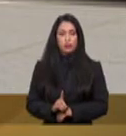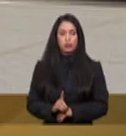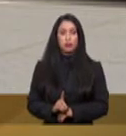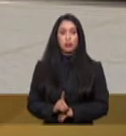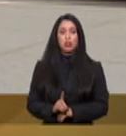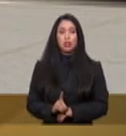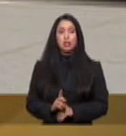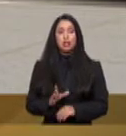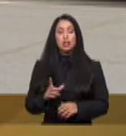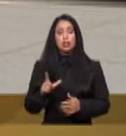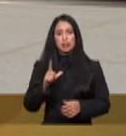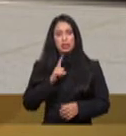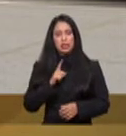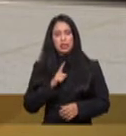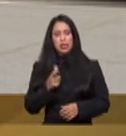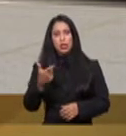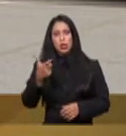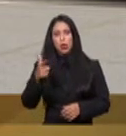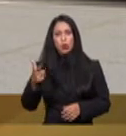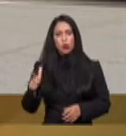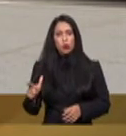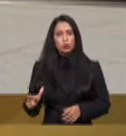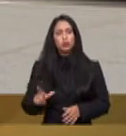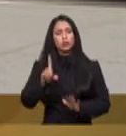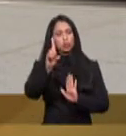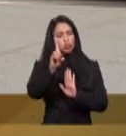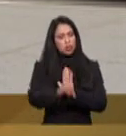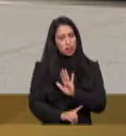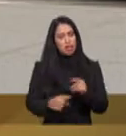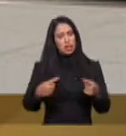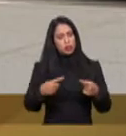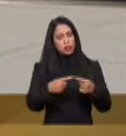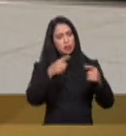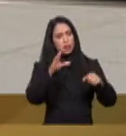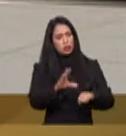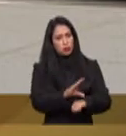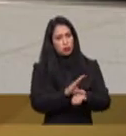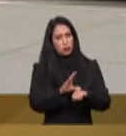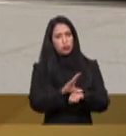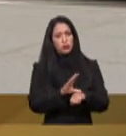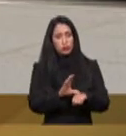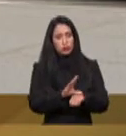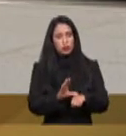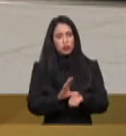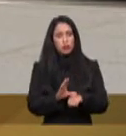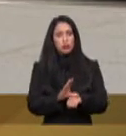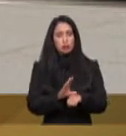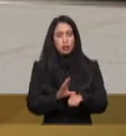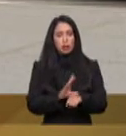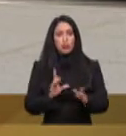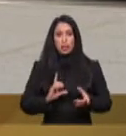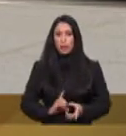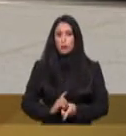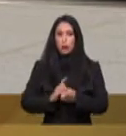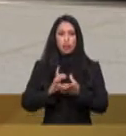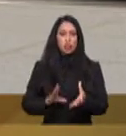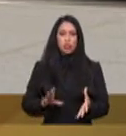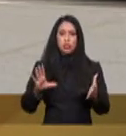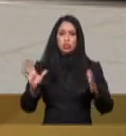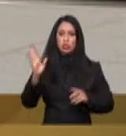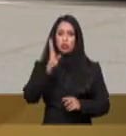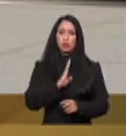e na vulneração de outras garantias constitucionais e da própria integridade da democracia